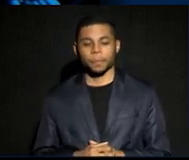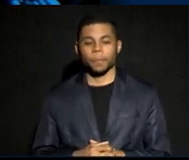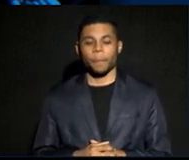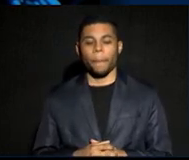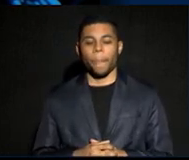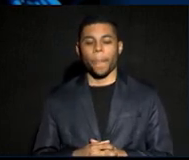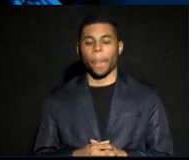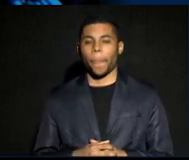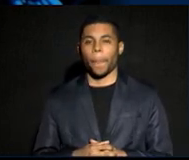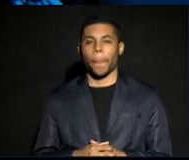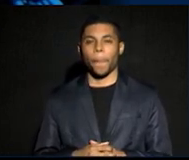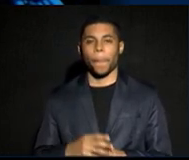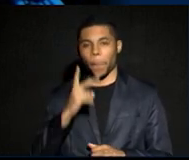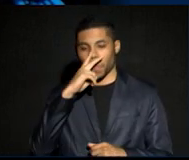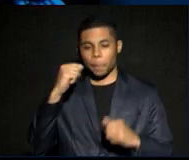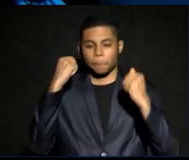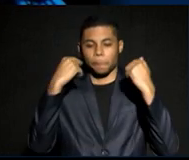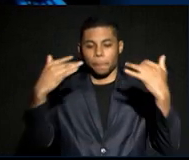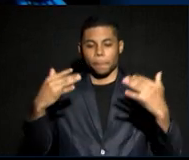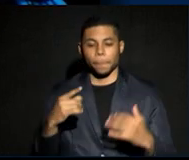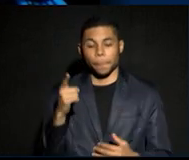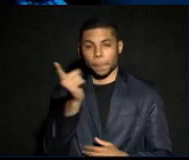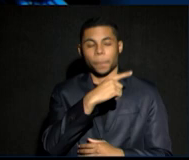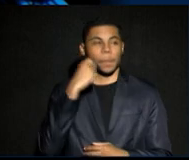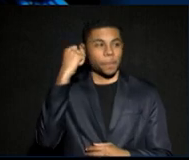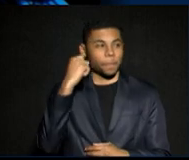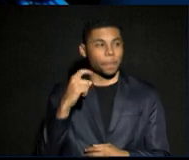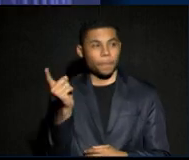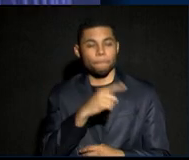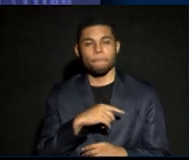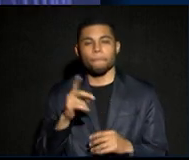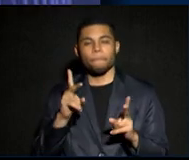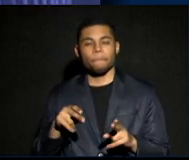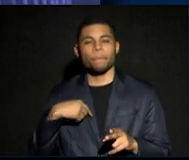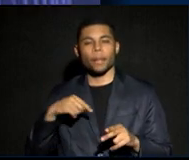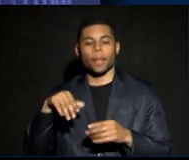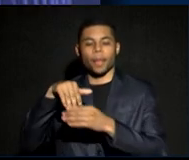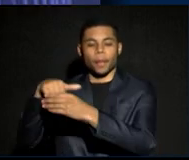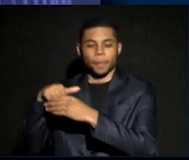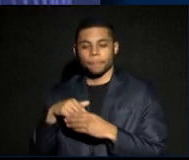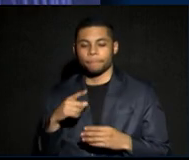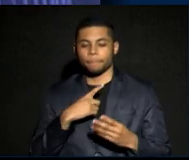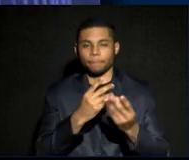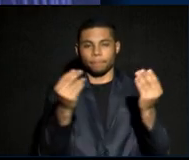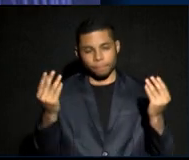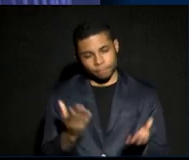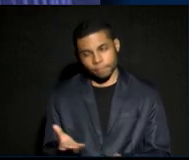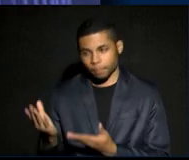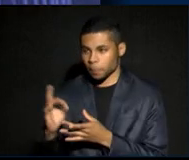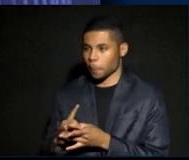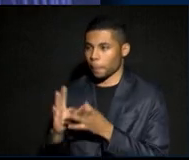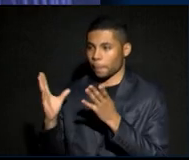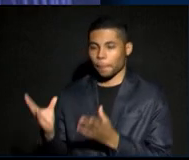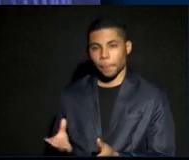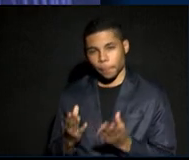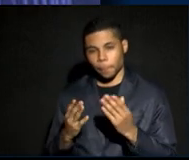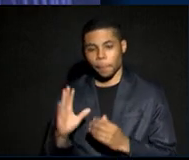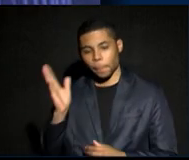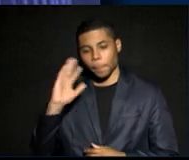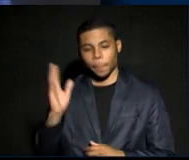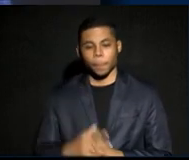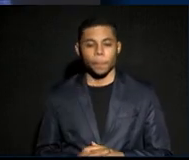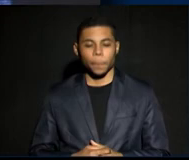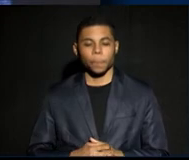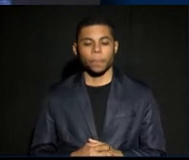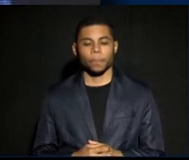se essa parte aqui fosse de potenciais eleitores acho que tem muitos aqui então que a vontade para sua